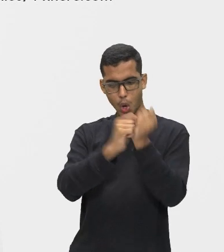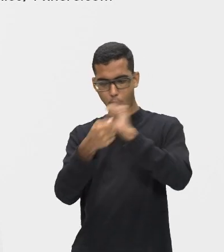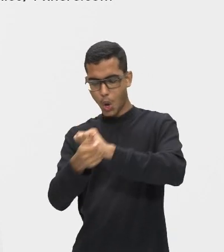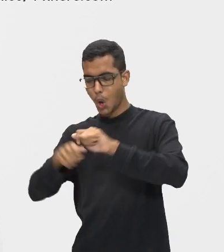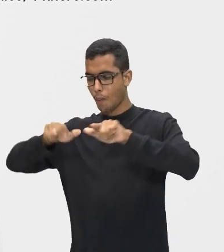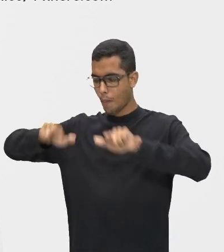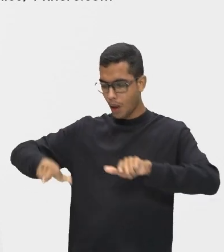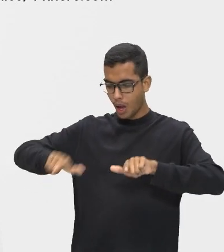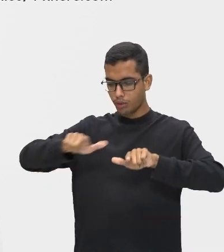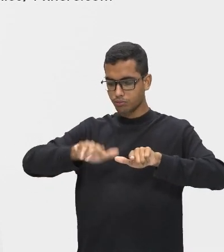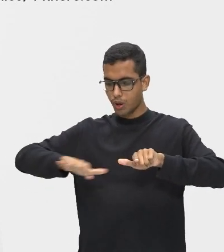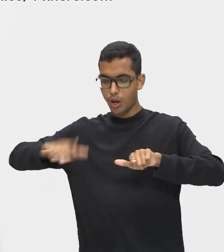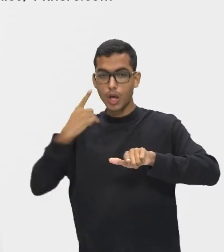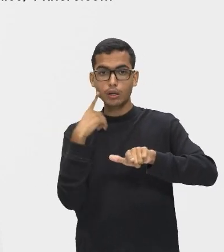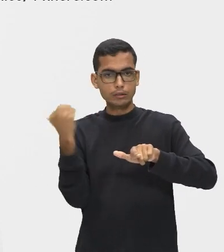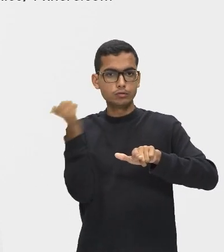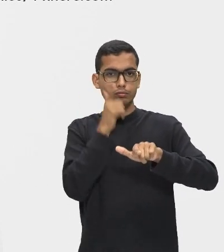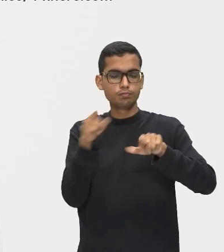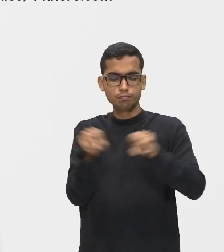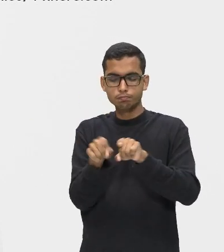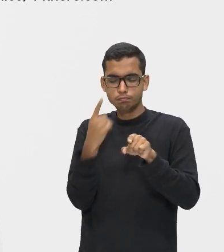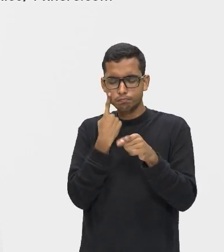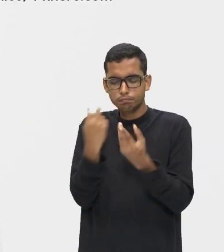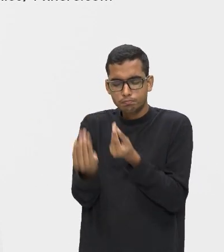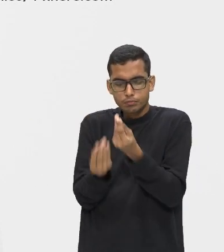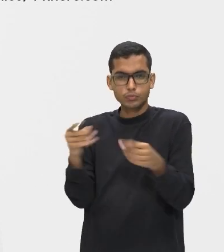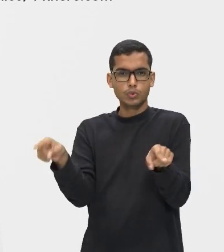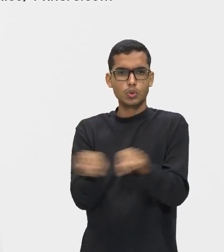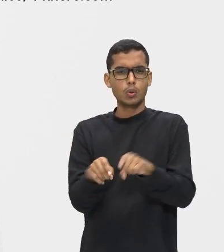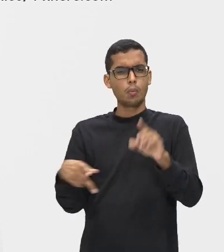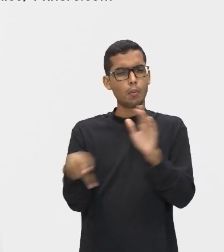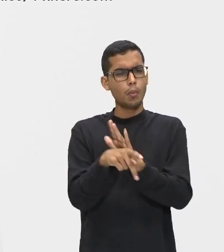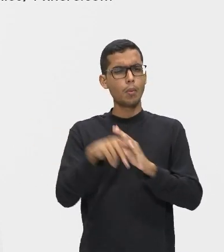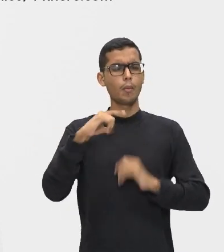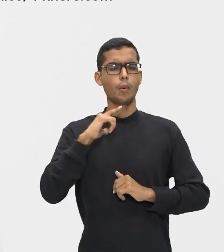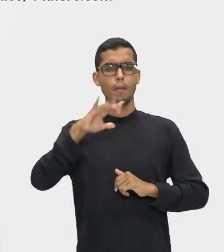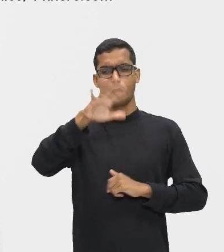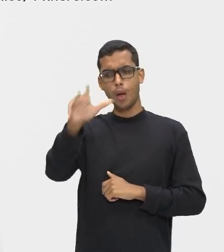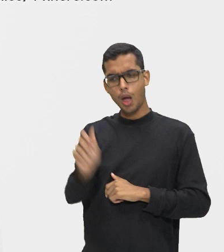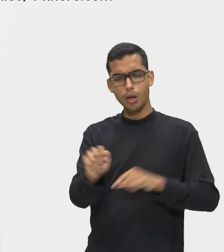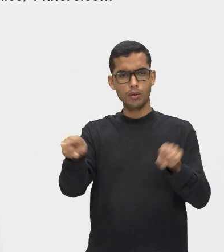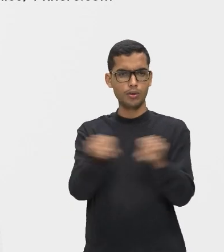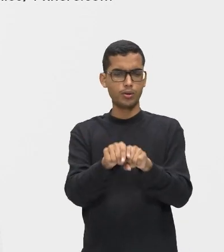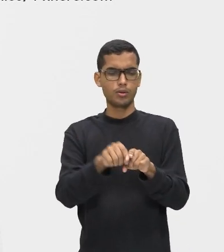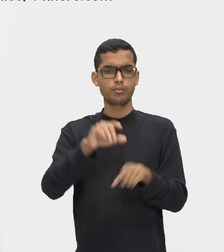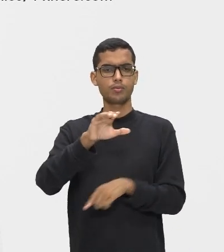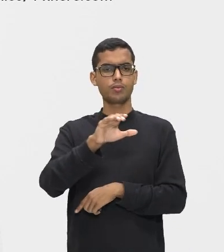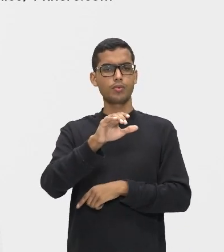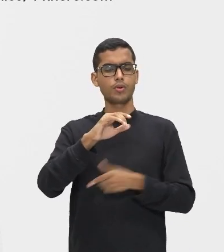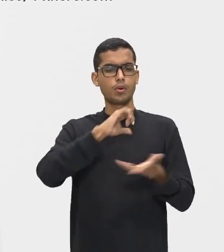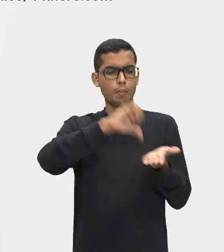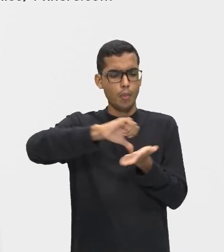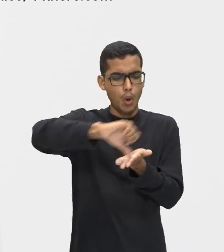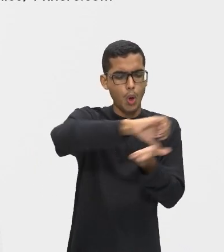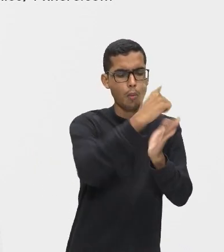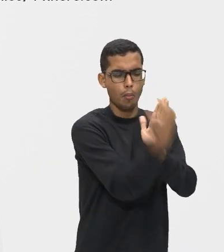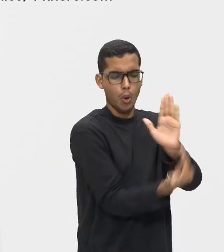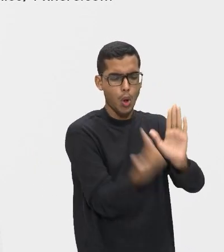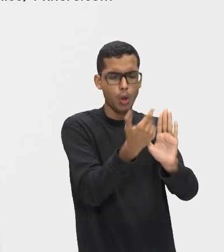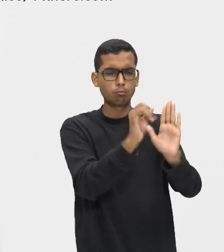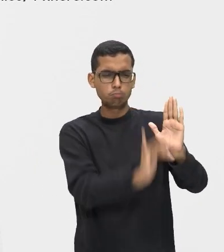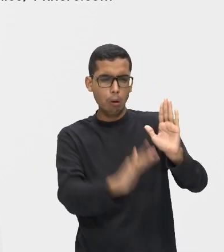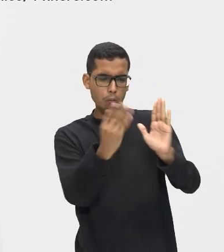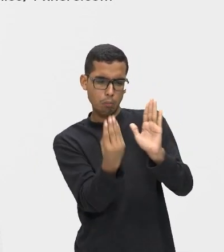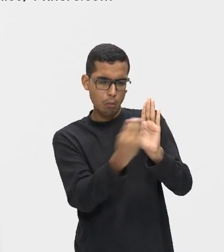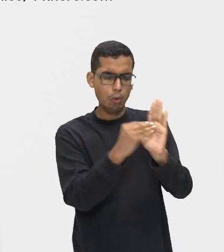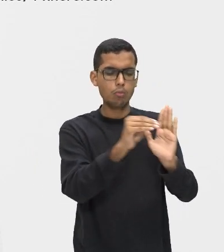tua casa. Então, os mapas e cartogramas não objetivam representar todas as informações presentes